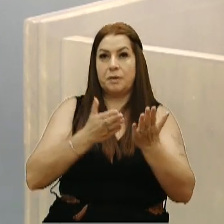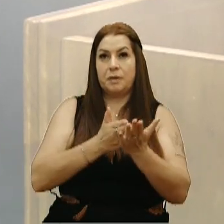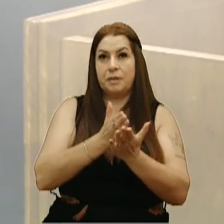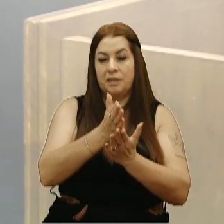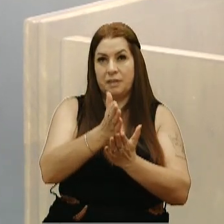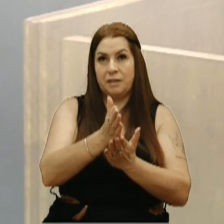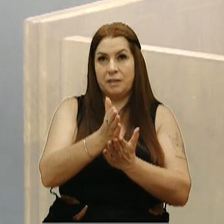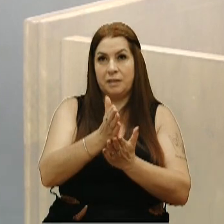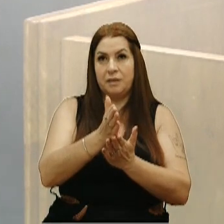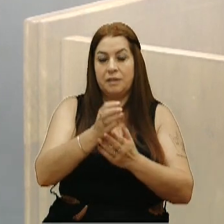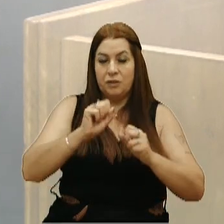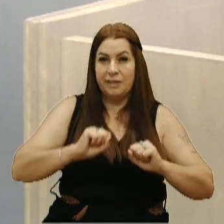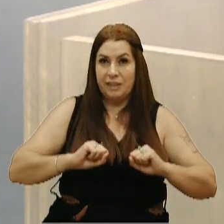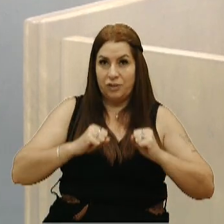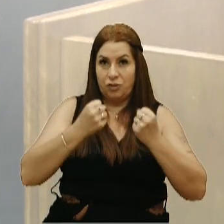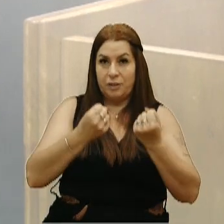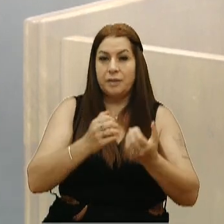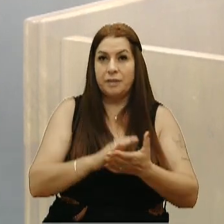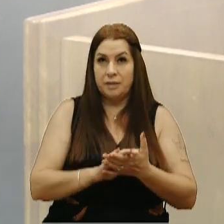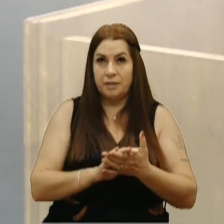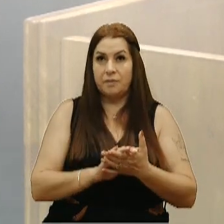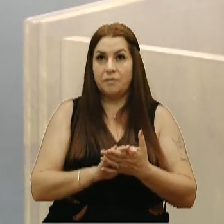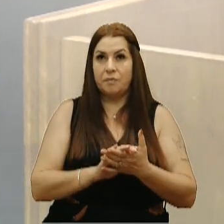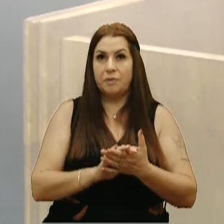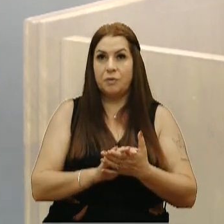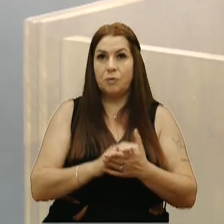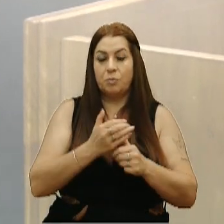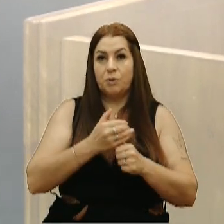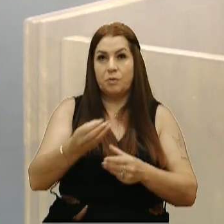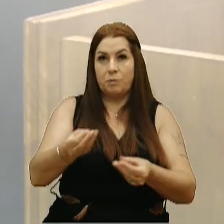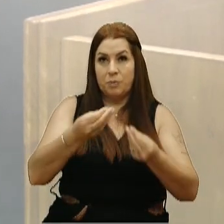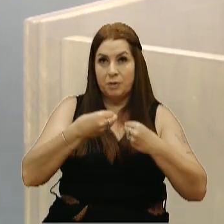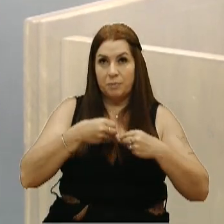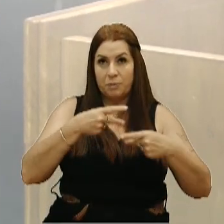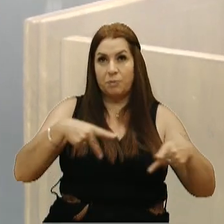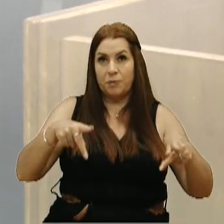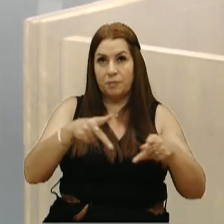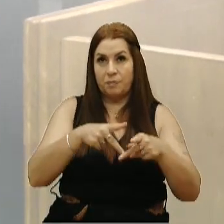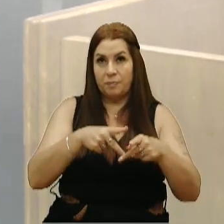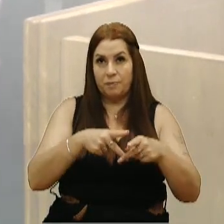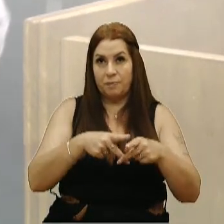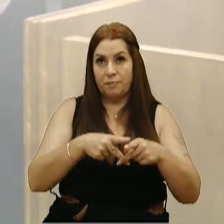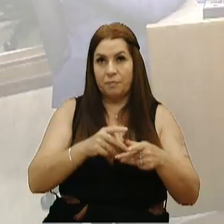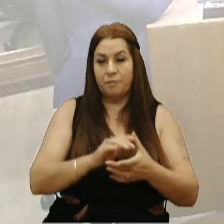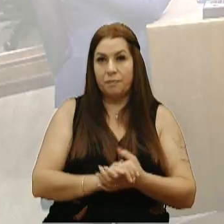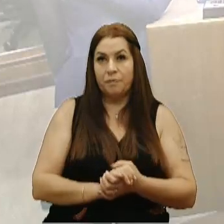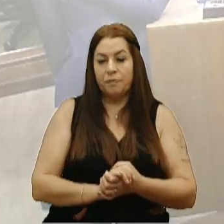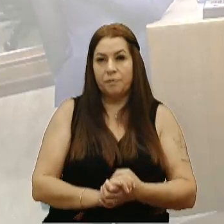lealdade e dedicação o mandato que me foi conferido pelo povo.